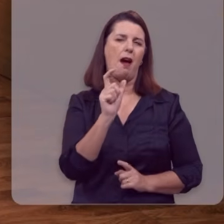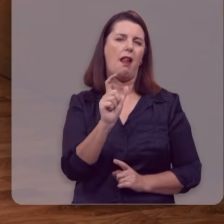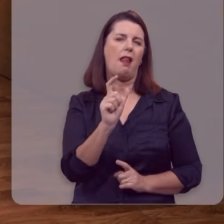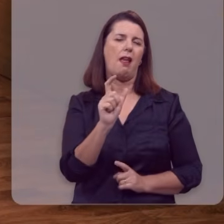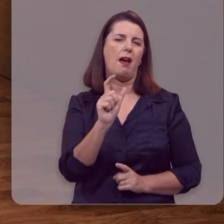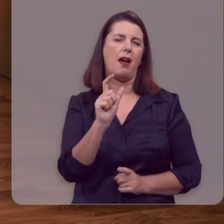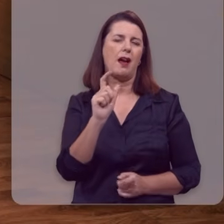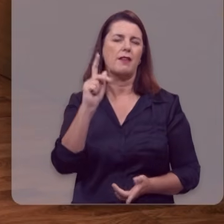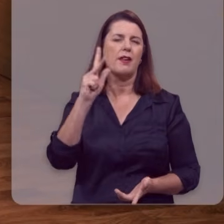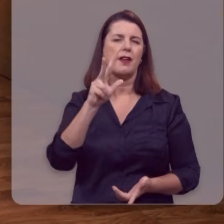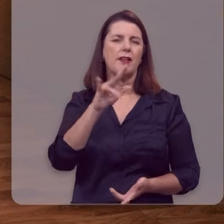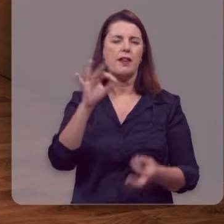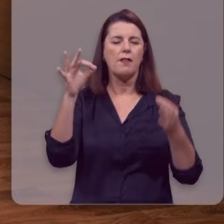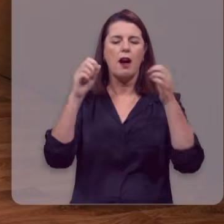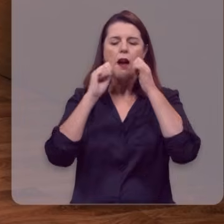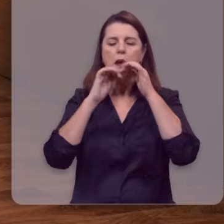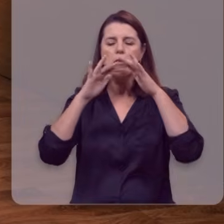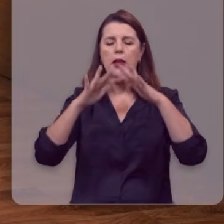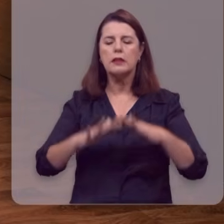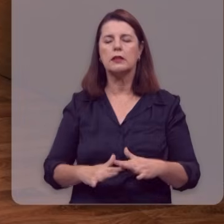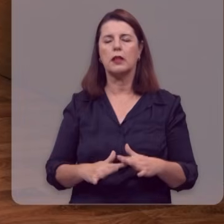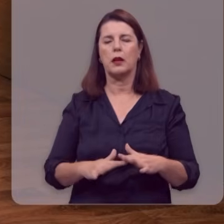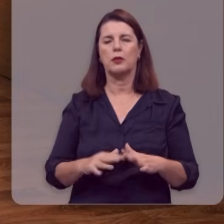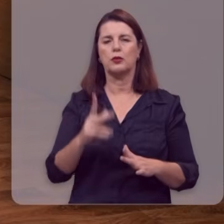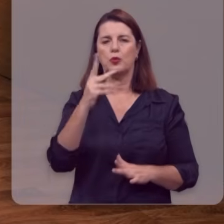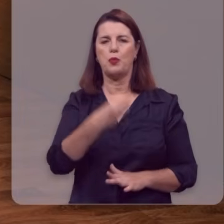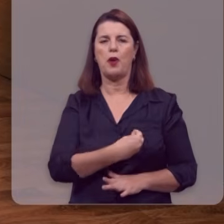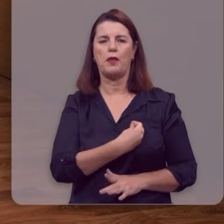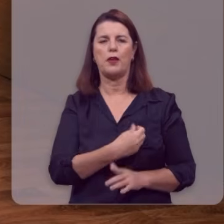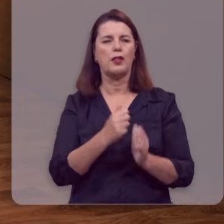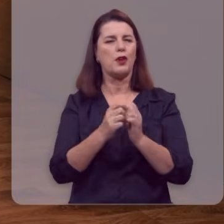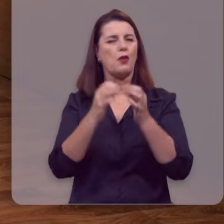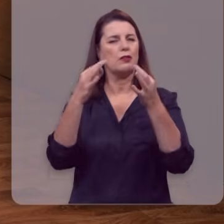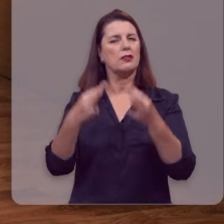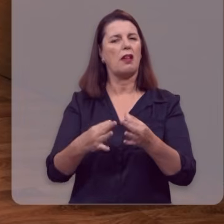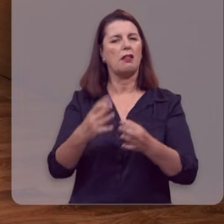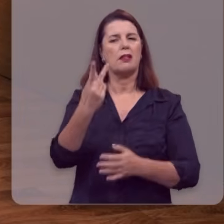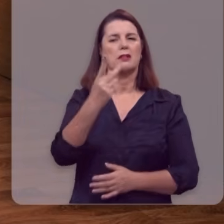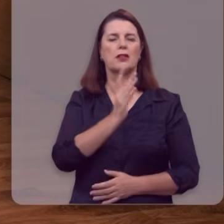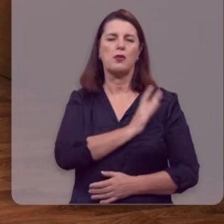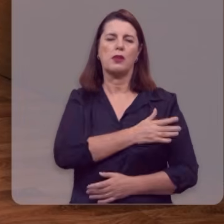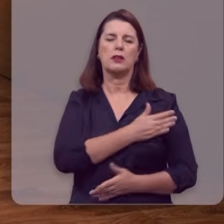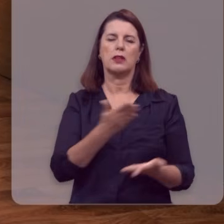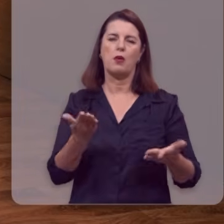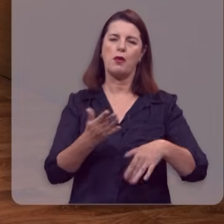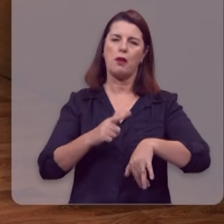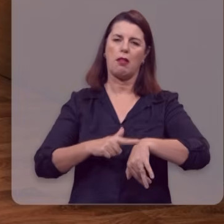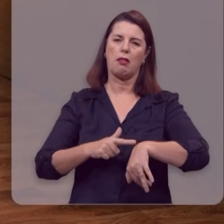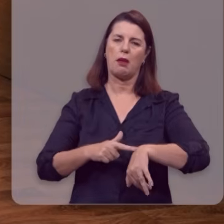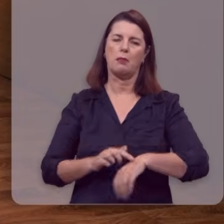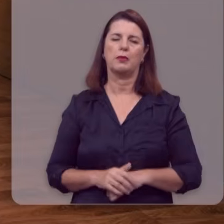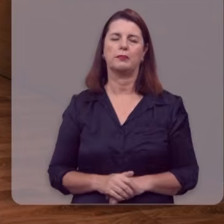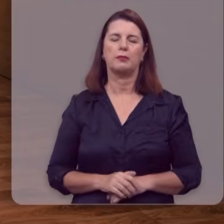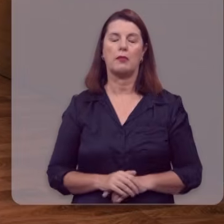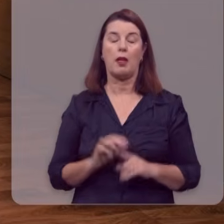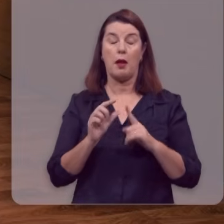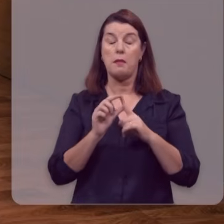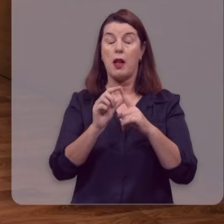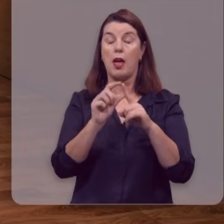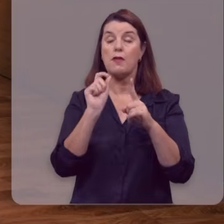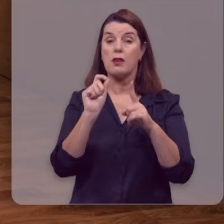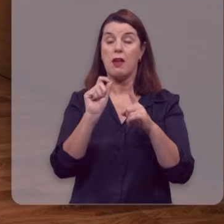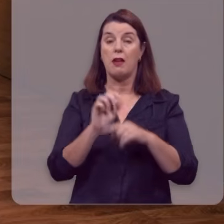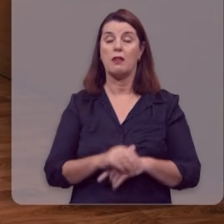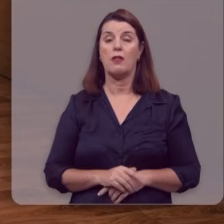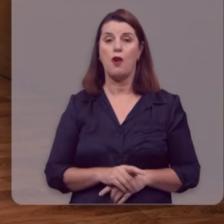vai certamente abençoar sua vida, seu coração neste momento. E a palavra é